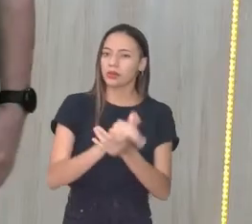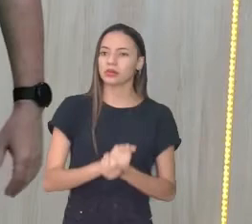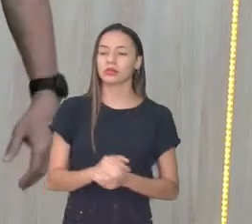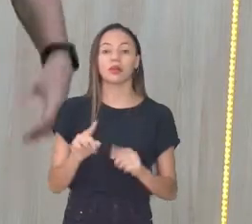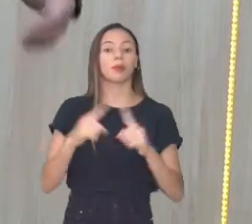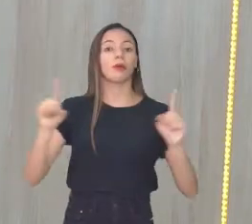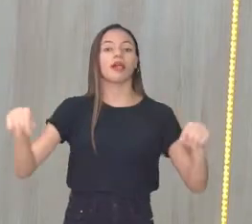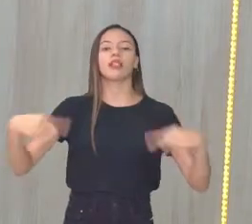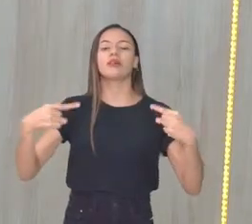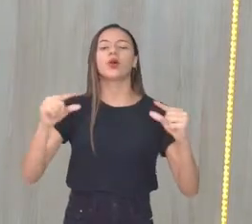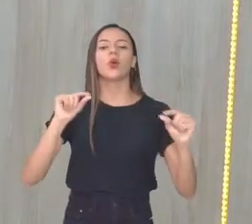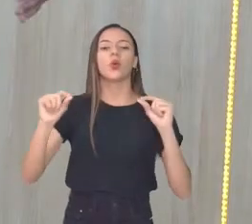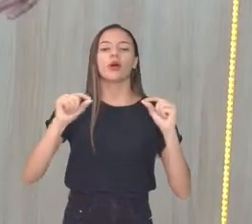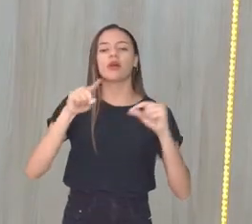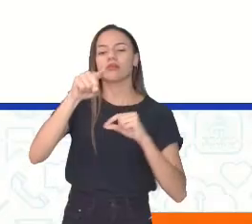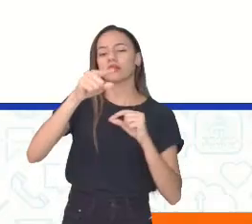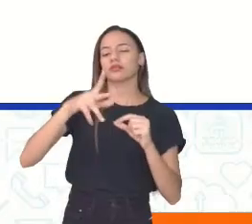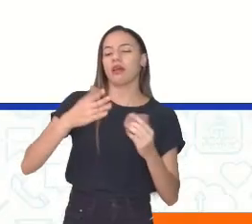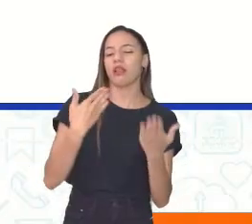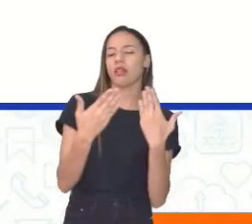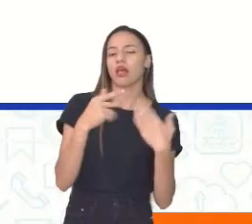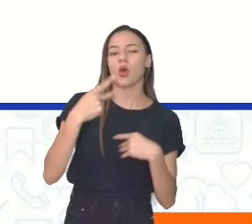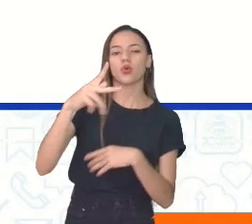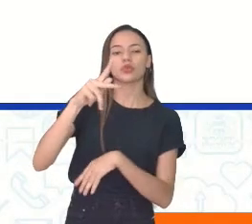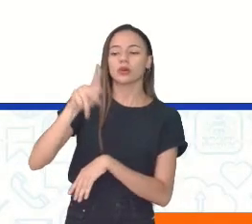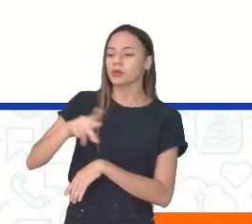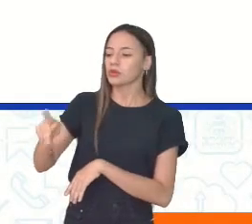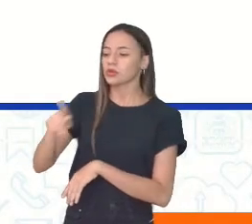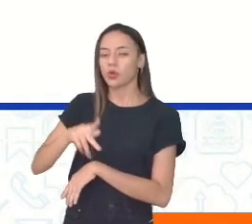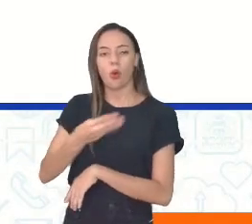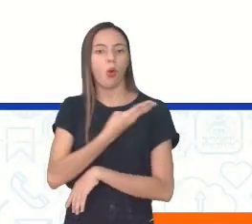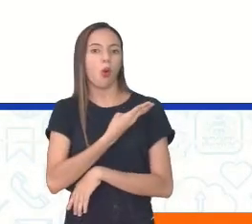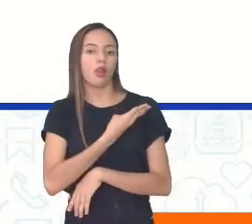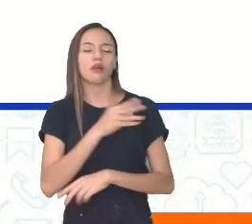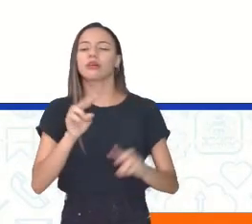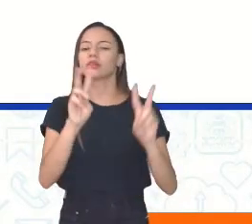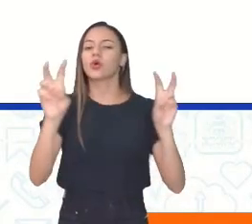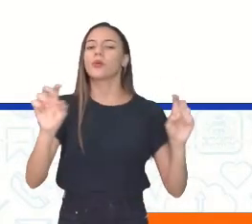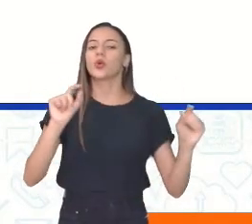é conversar com seu professor, sua professora, seus colegas,